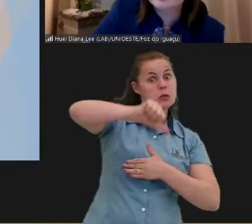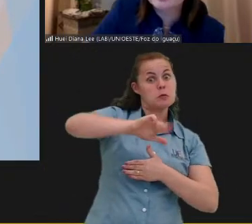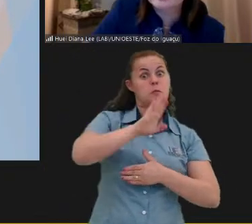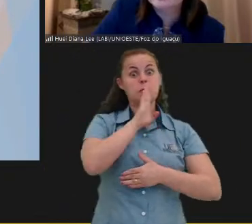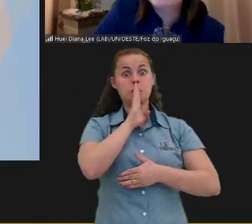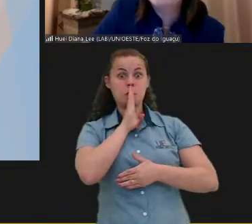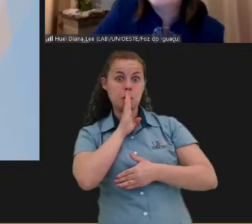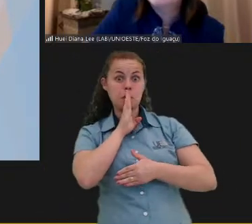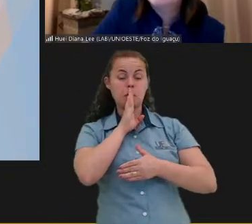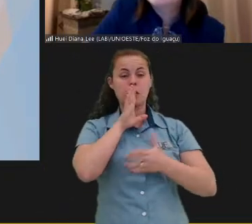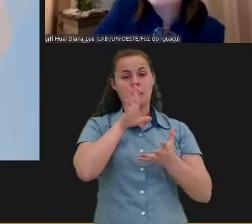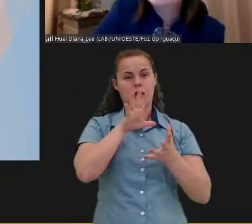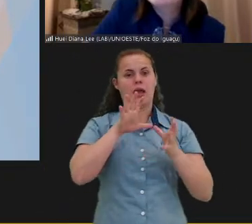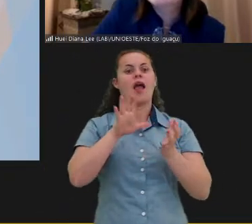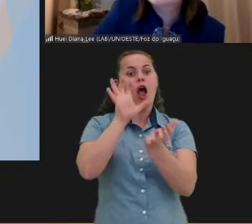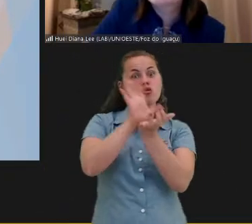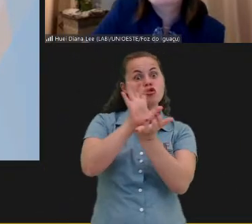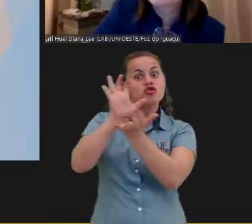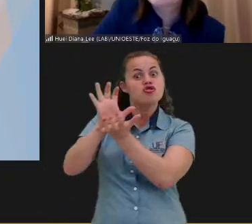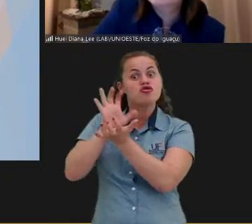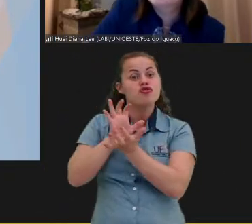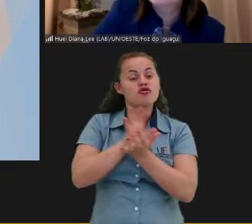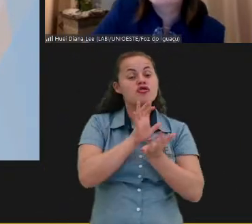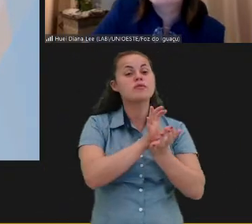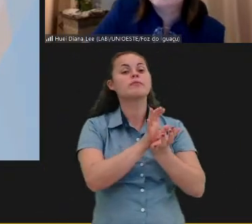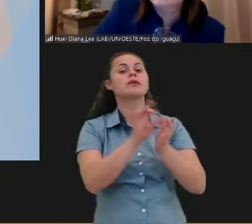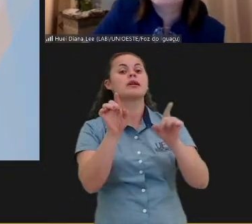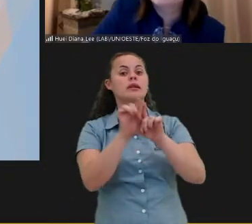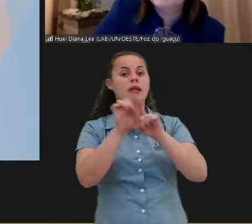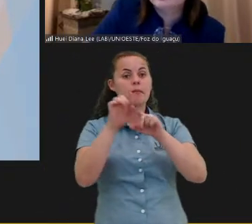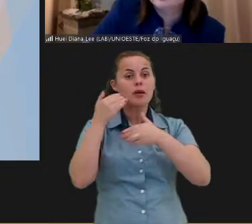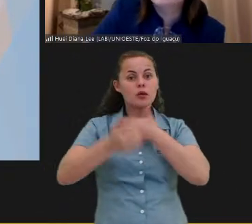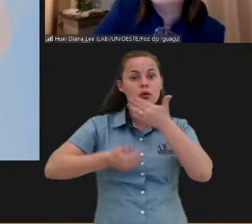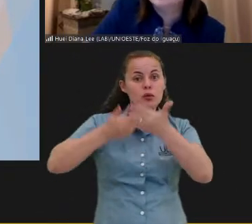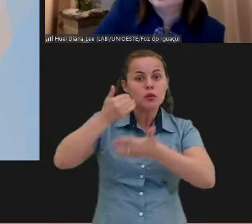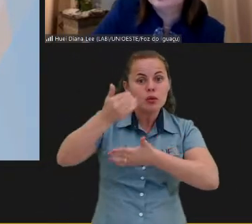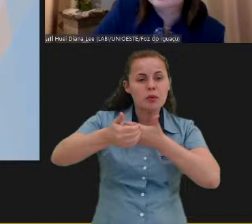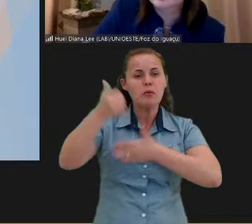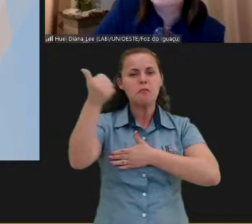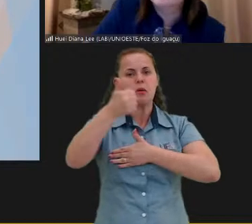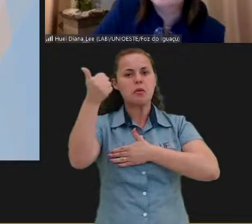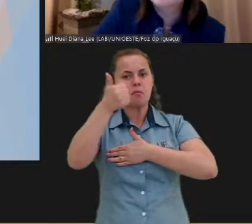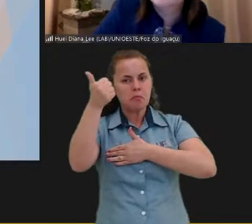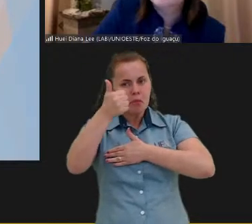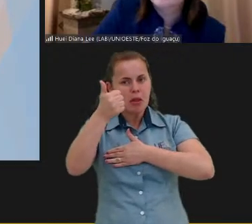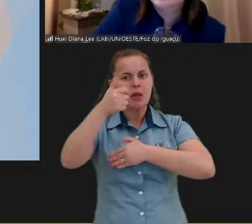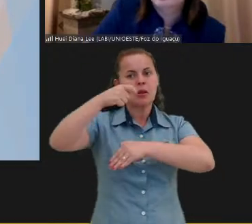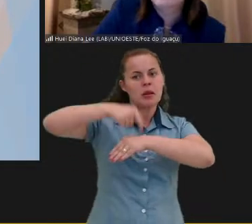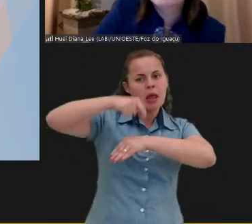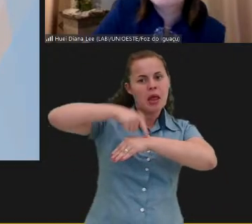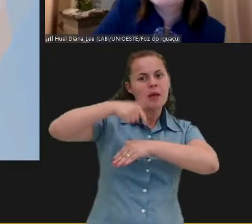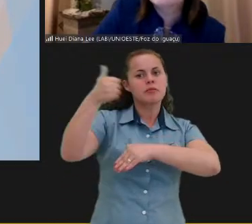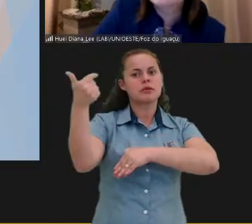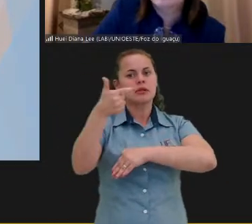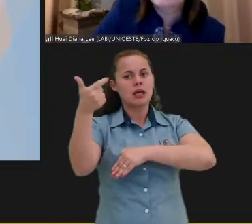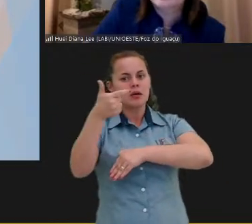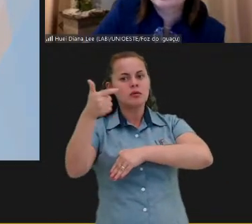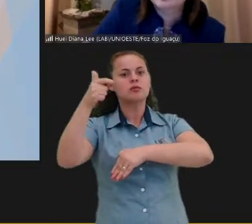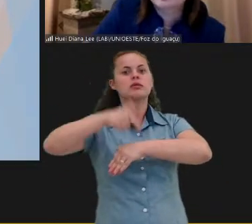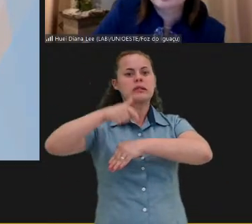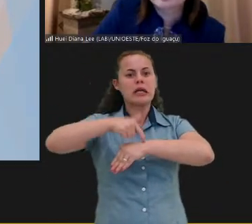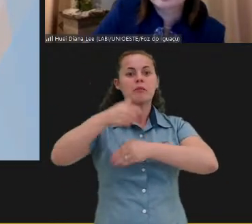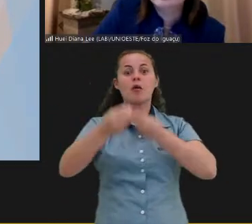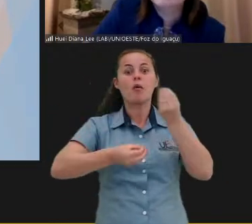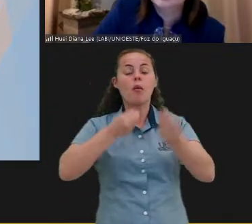times, né? Em relação durante o primeiro tempo, o segundo tempo, como esses